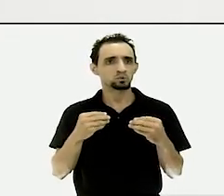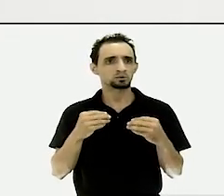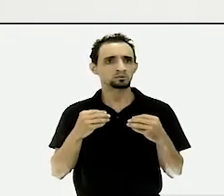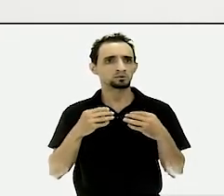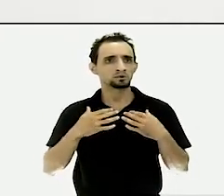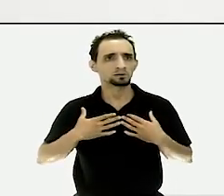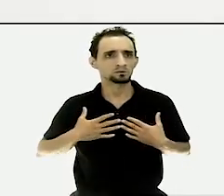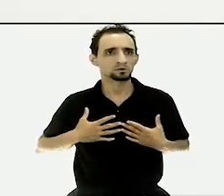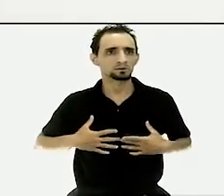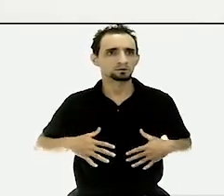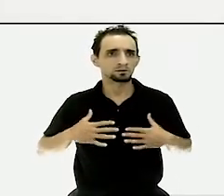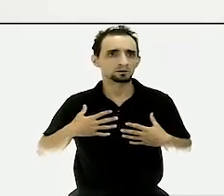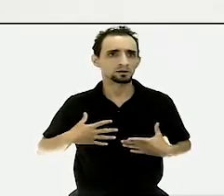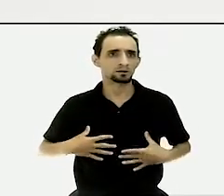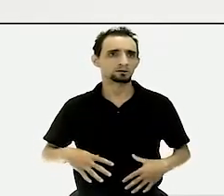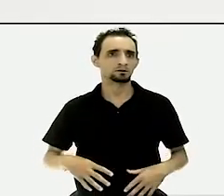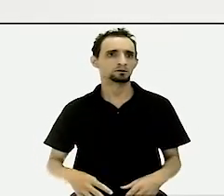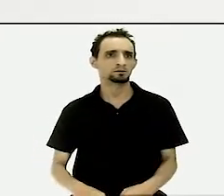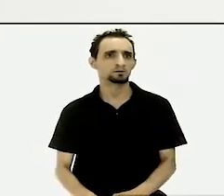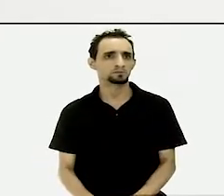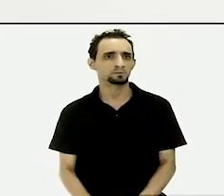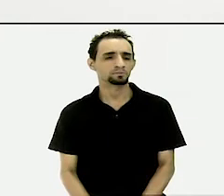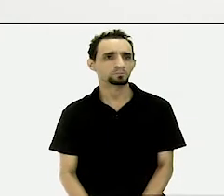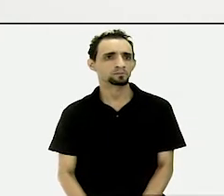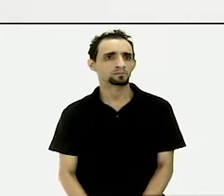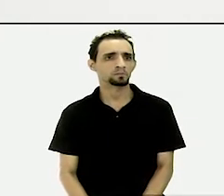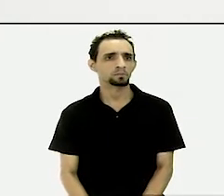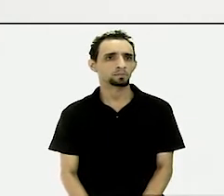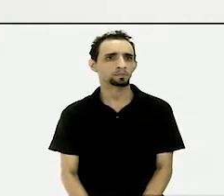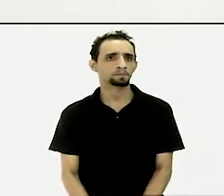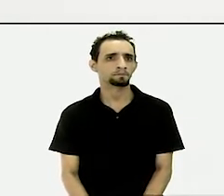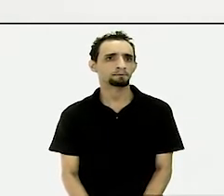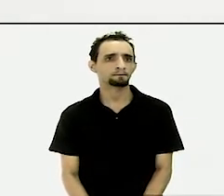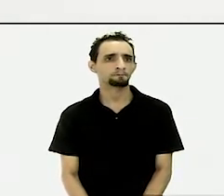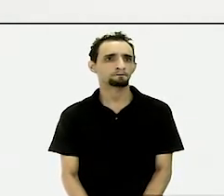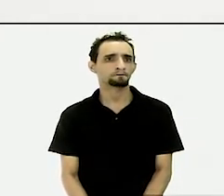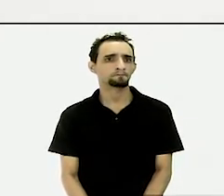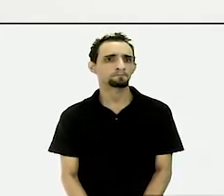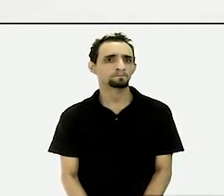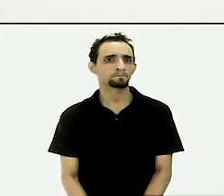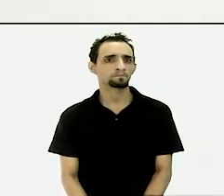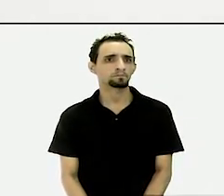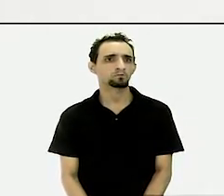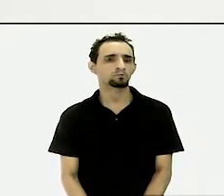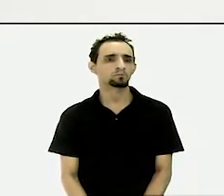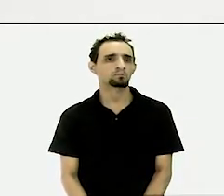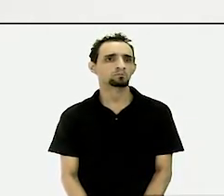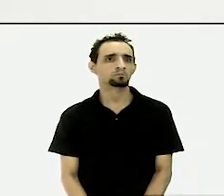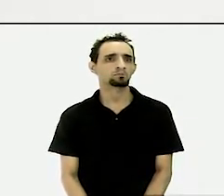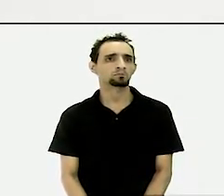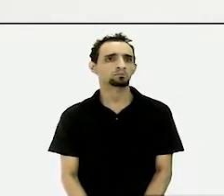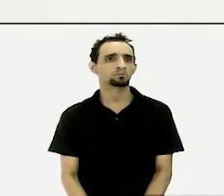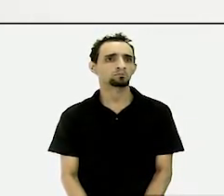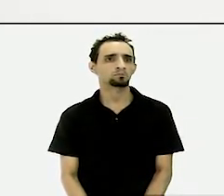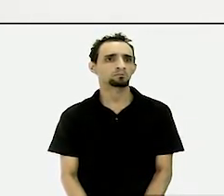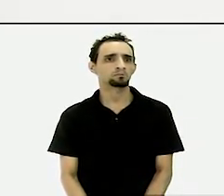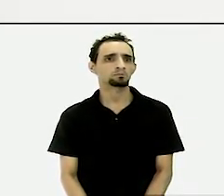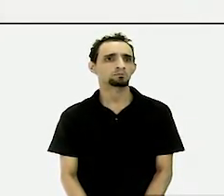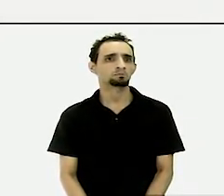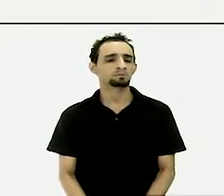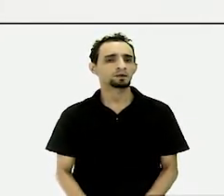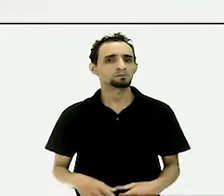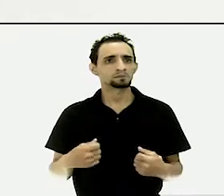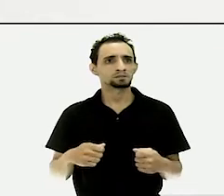Alternativa, faz a parte interna e a parte dos 45 graus. Coloca os trailers para dentro, já há